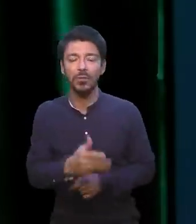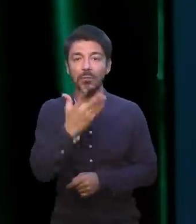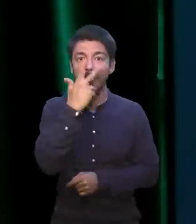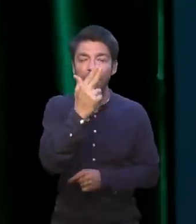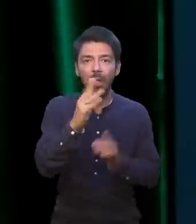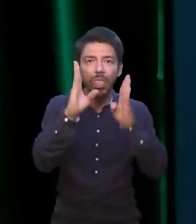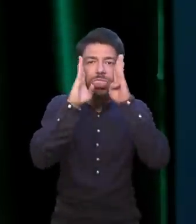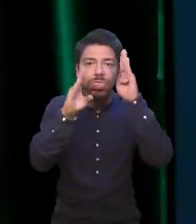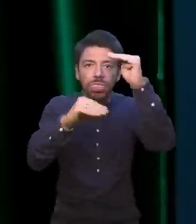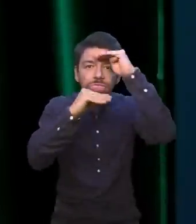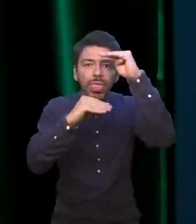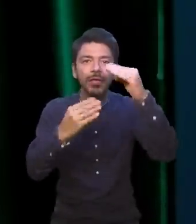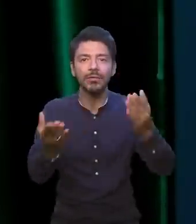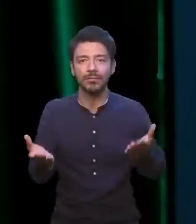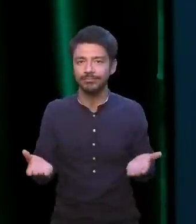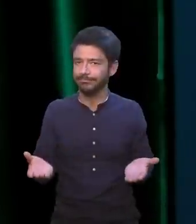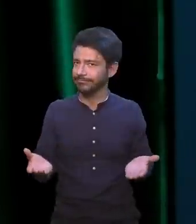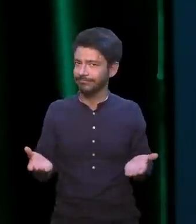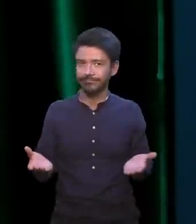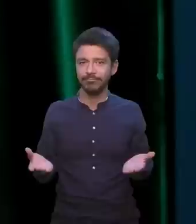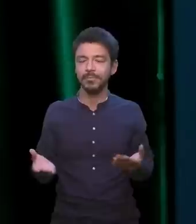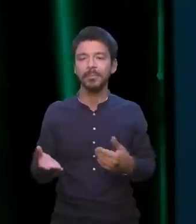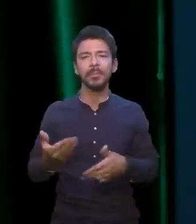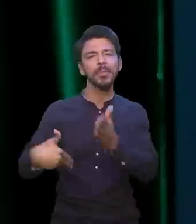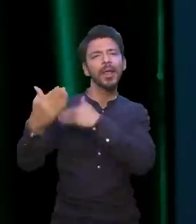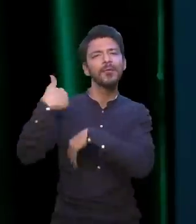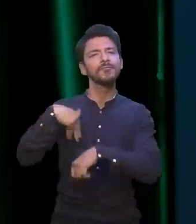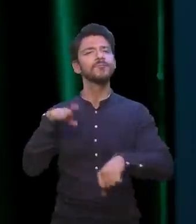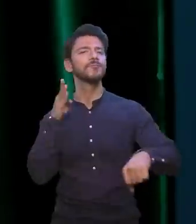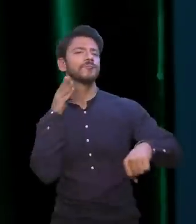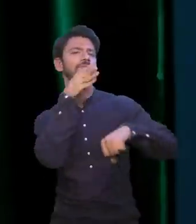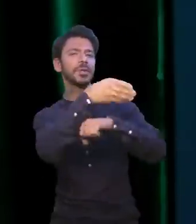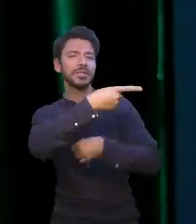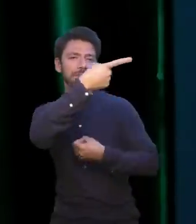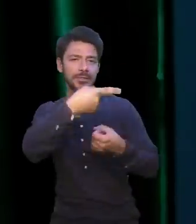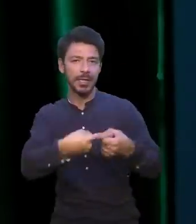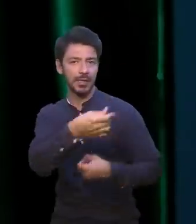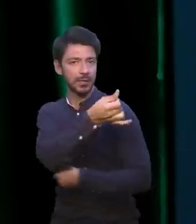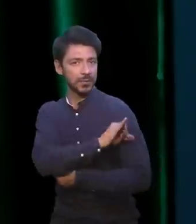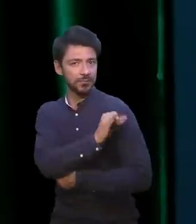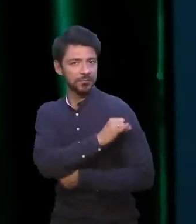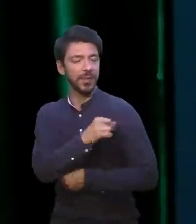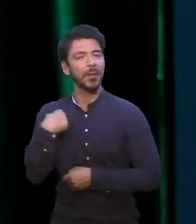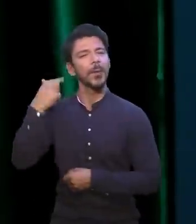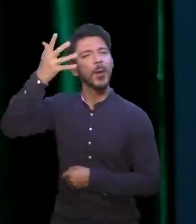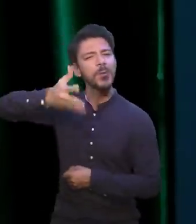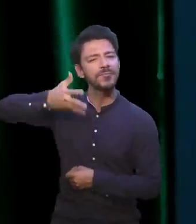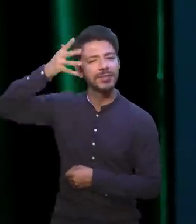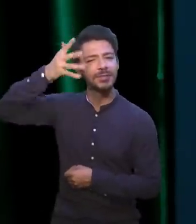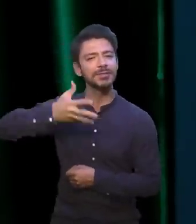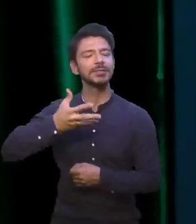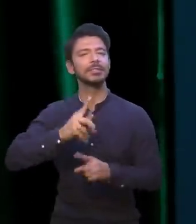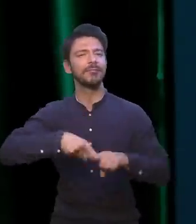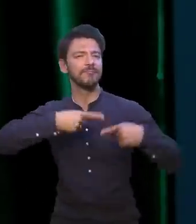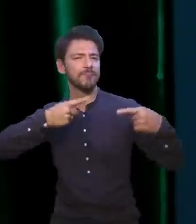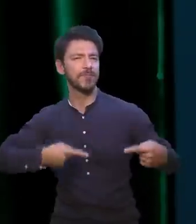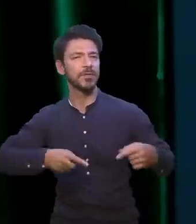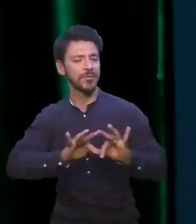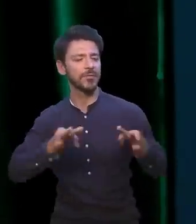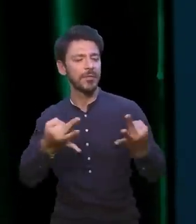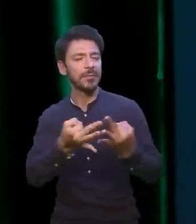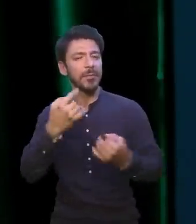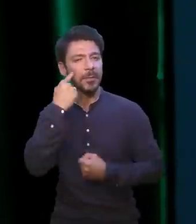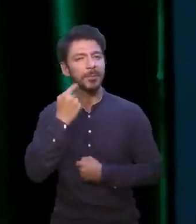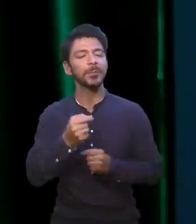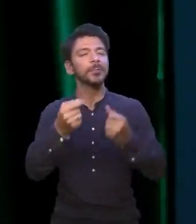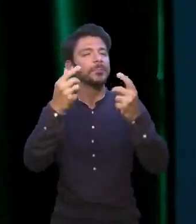feita, numa cidade do Rio de Janeiro, fiz uma conferência sobre desafios da vida familiar, e aí vem uma pessoa, ele falou, pode até